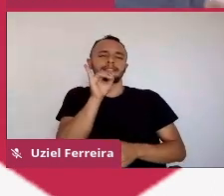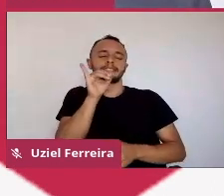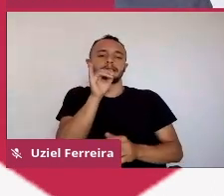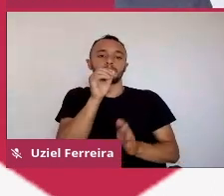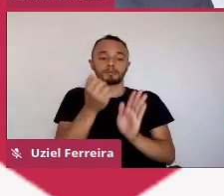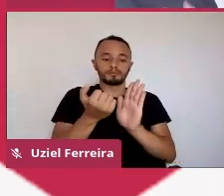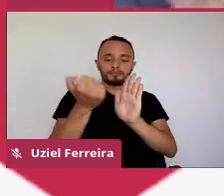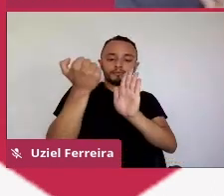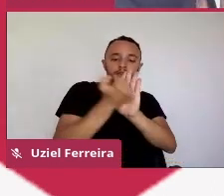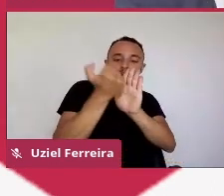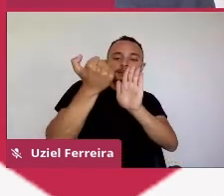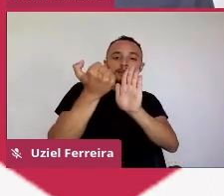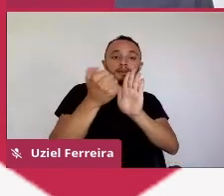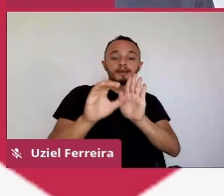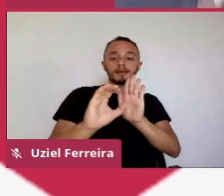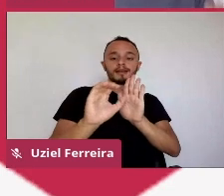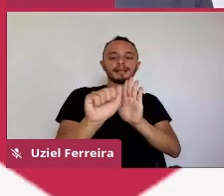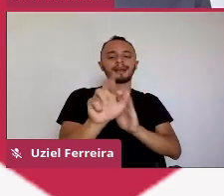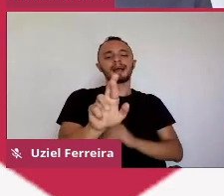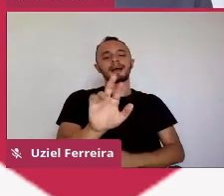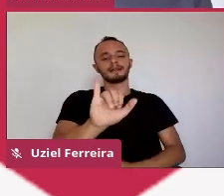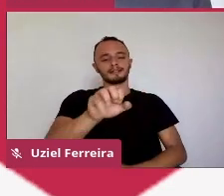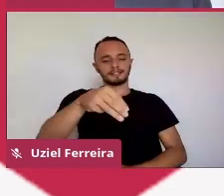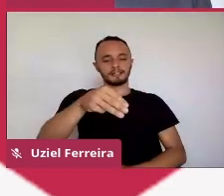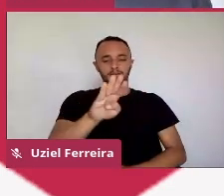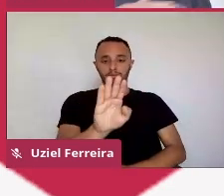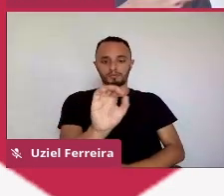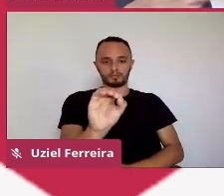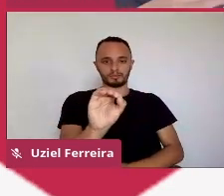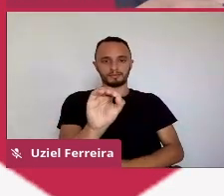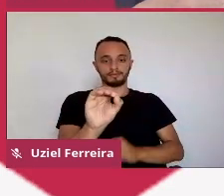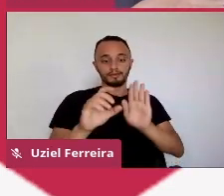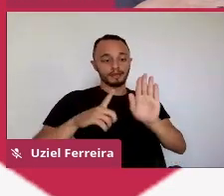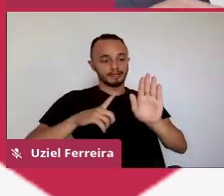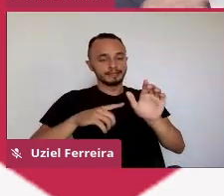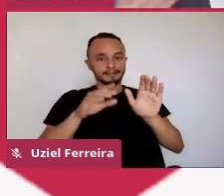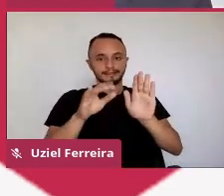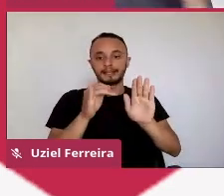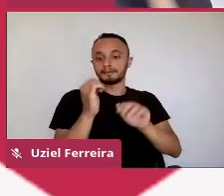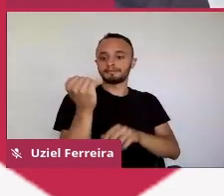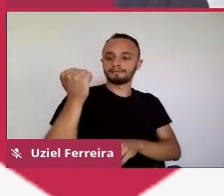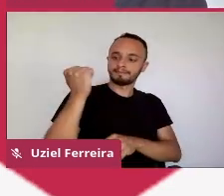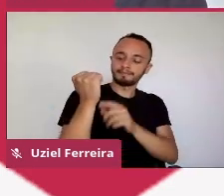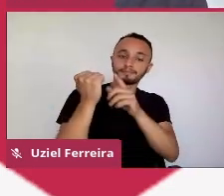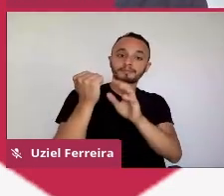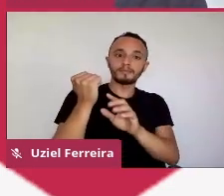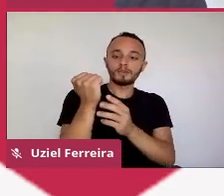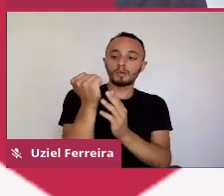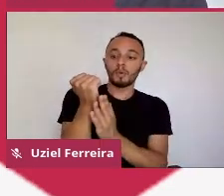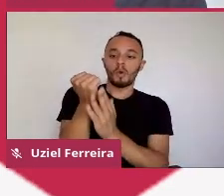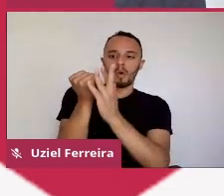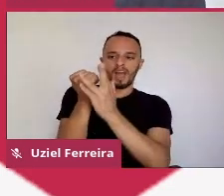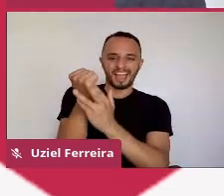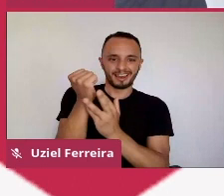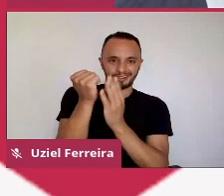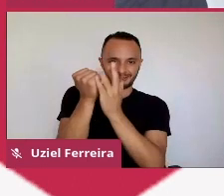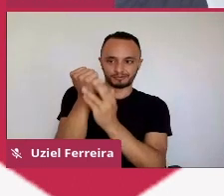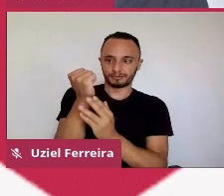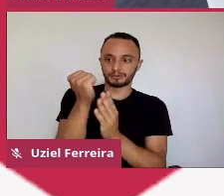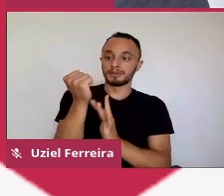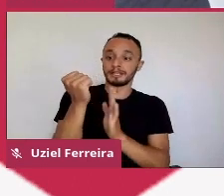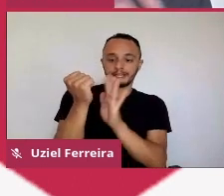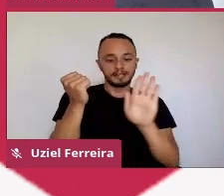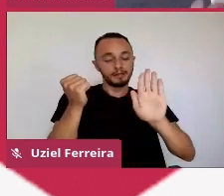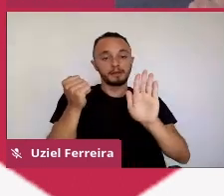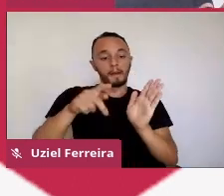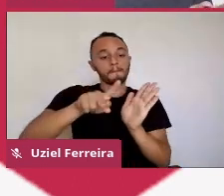carimbo, o carimbo o que que é? Não é um relevo em que a gente passa a tinta e depois transfere para o papel, carimba o